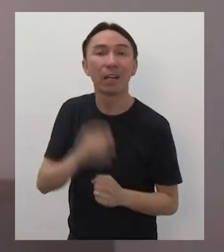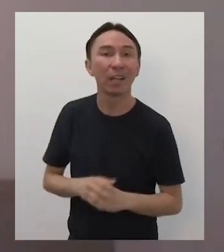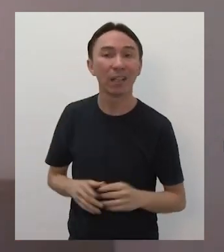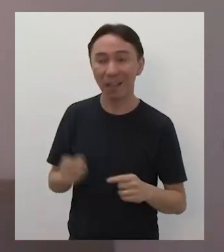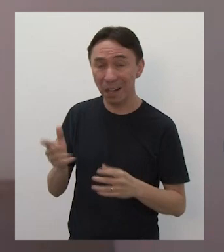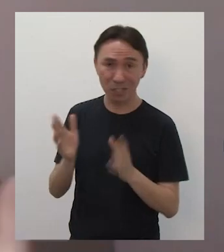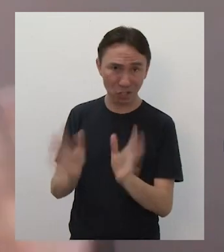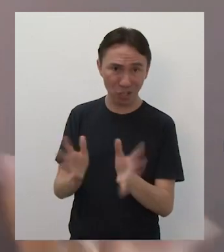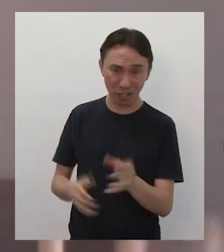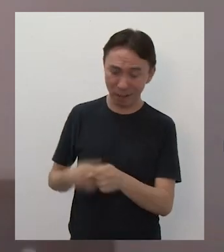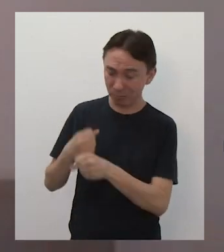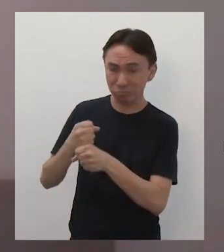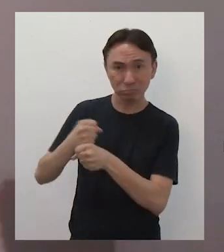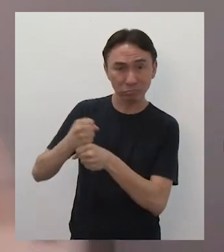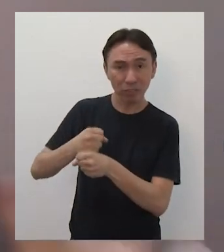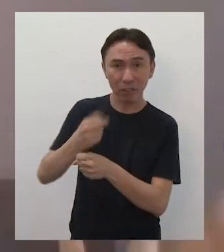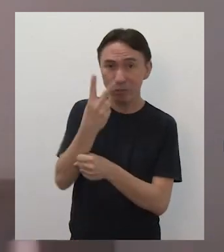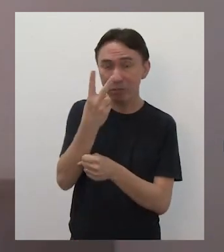como educadora, mas